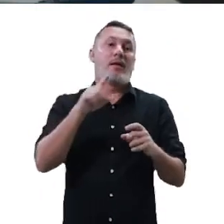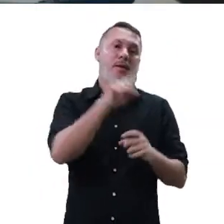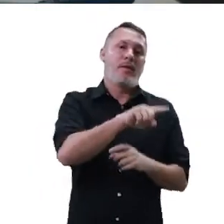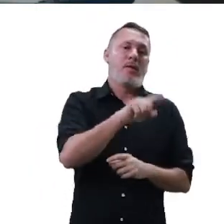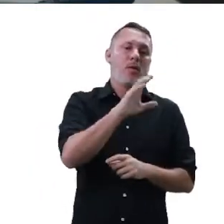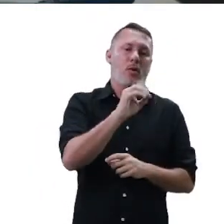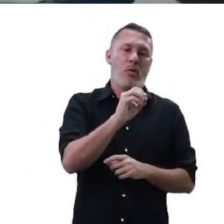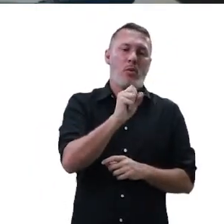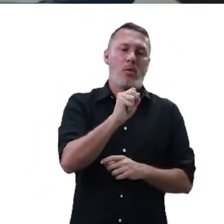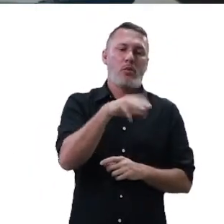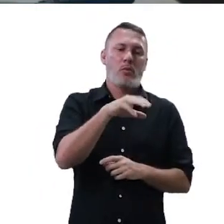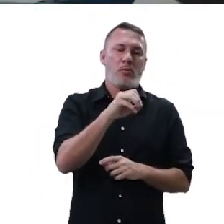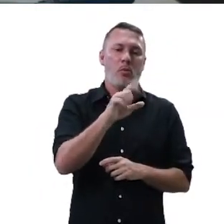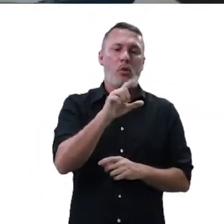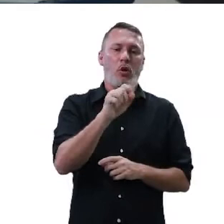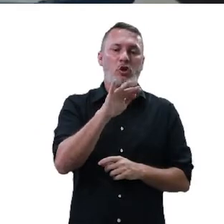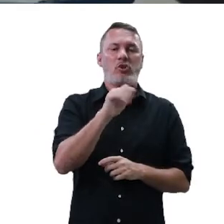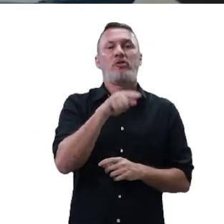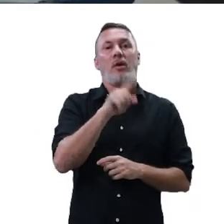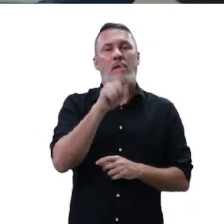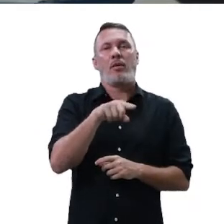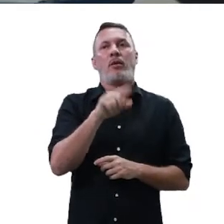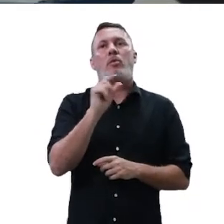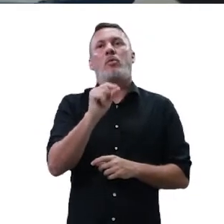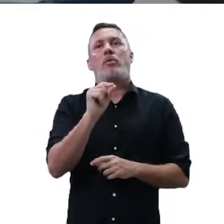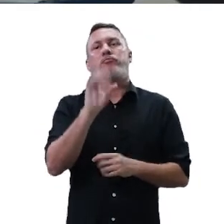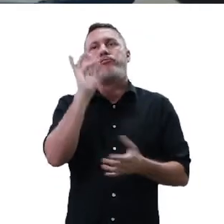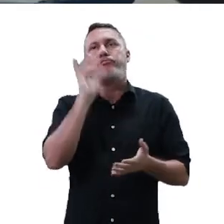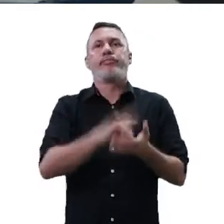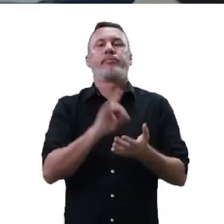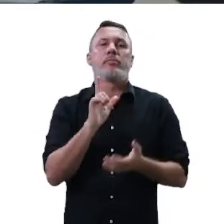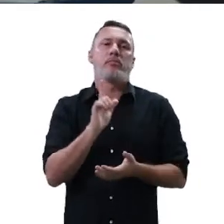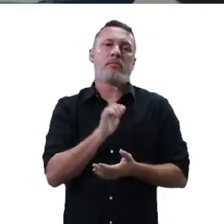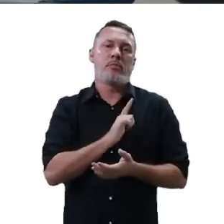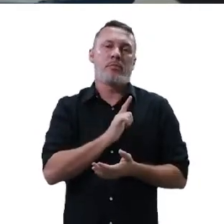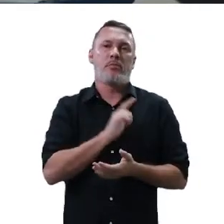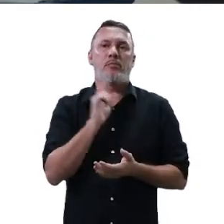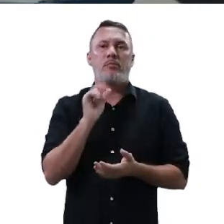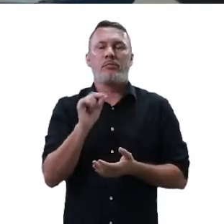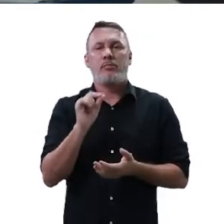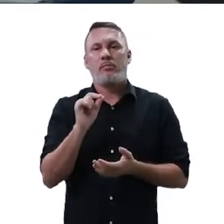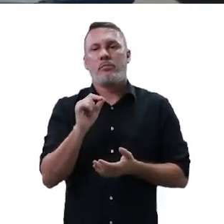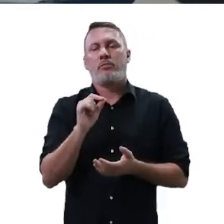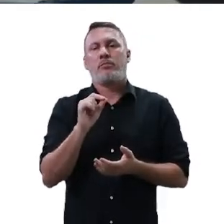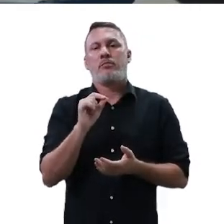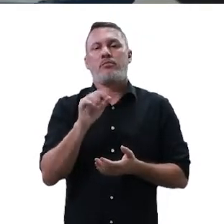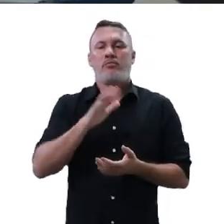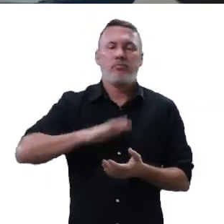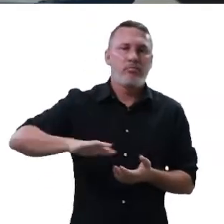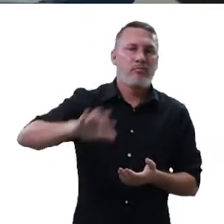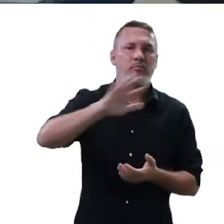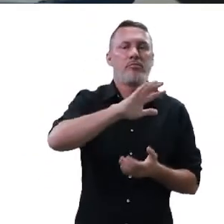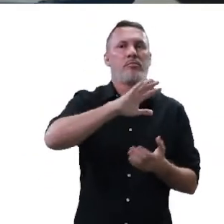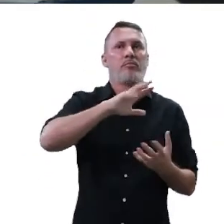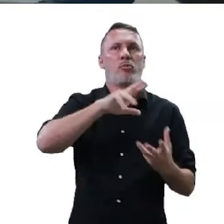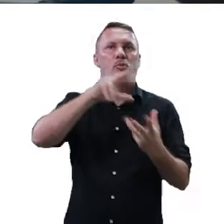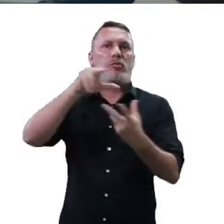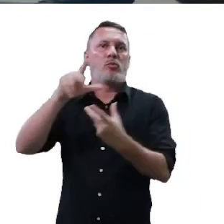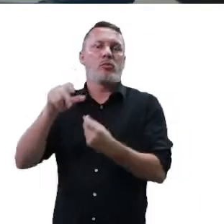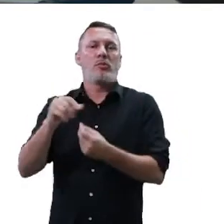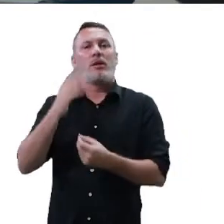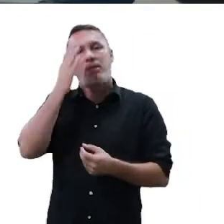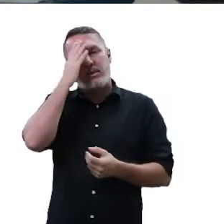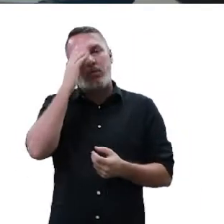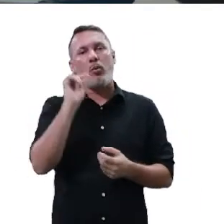de uma cosmogonia, né? Vejam, o nascimento, ou a gênese do